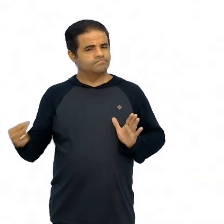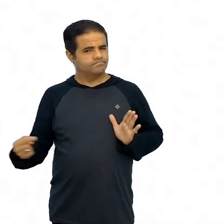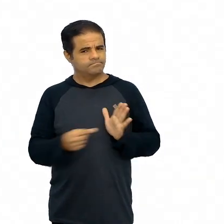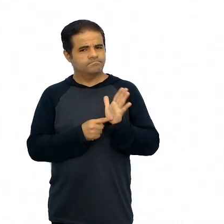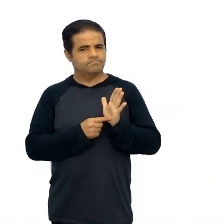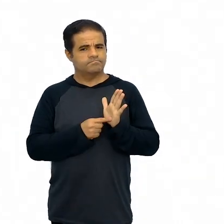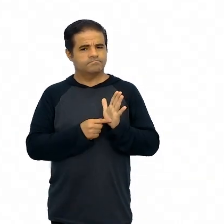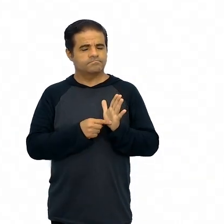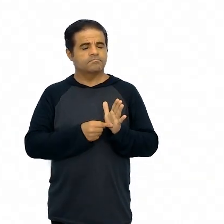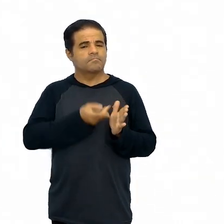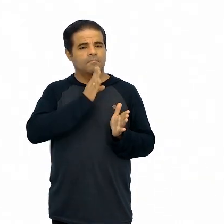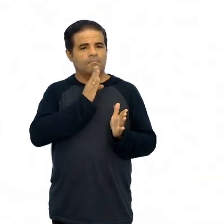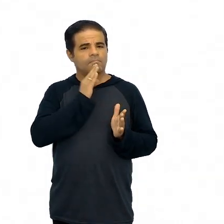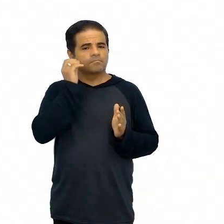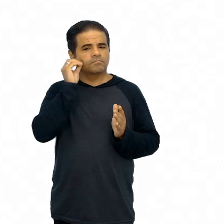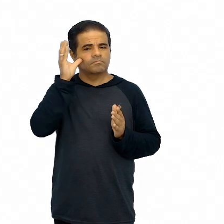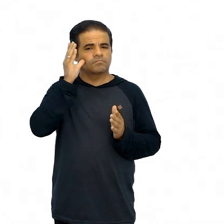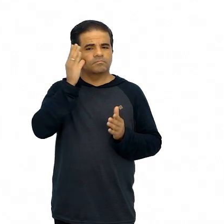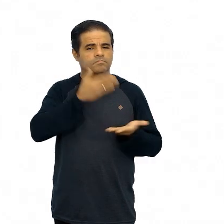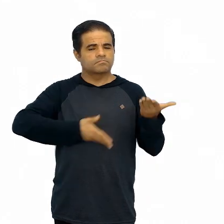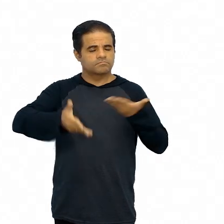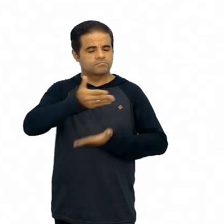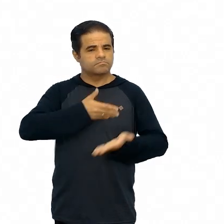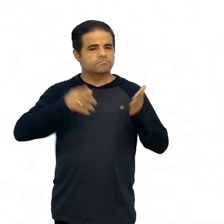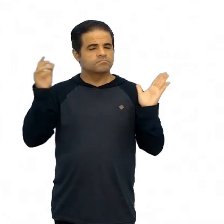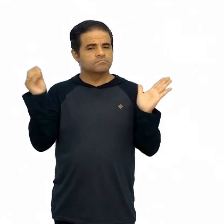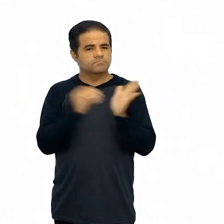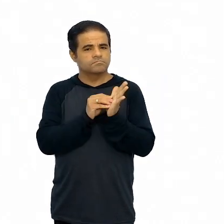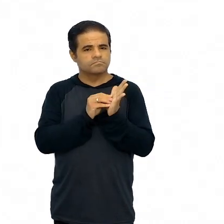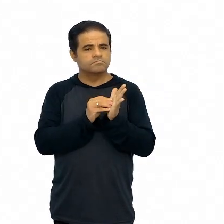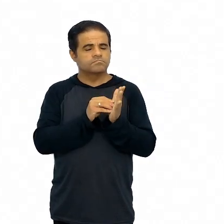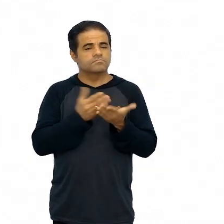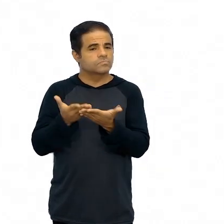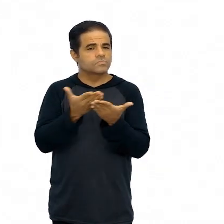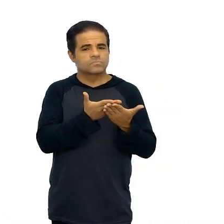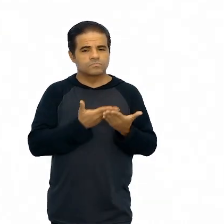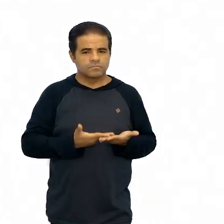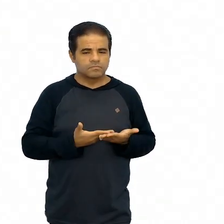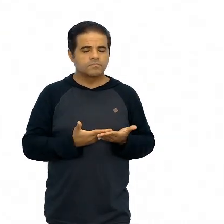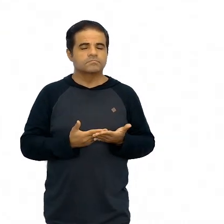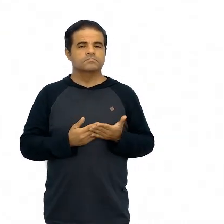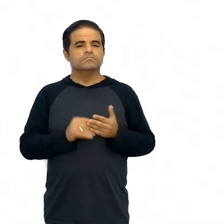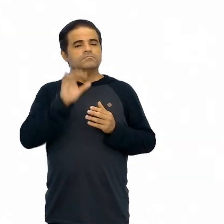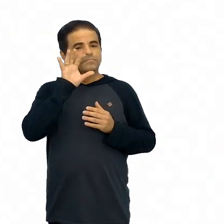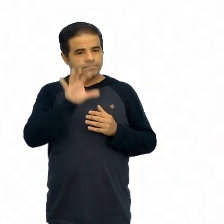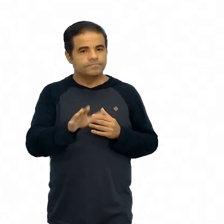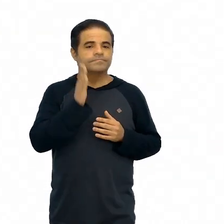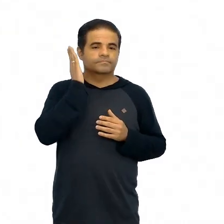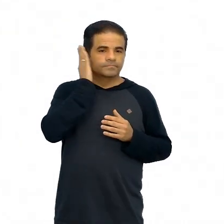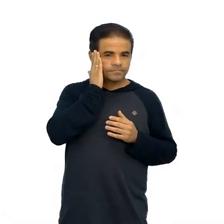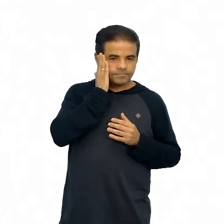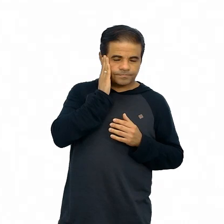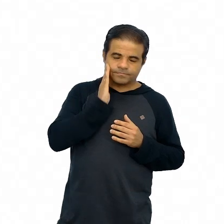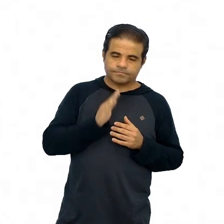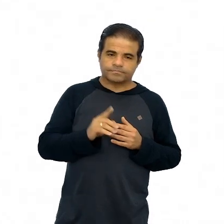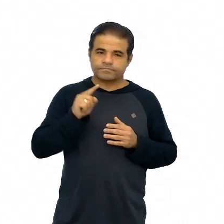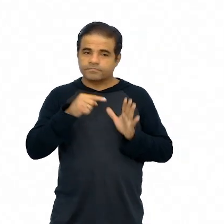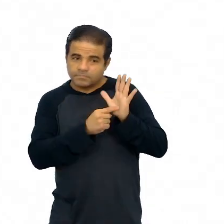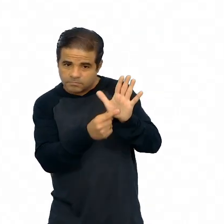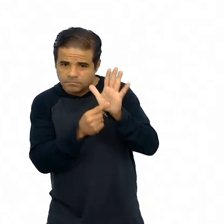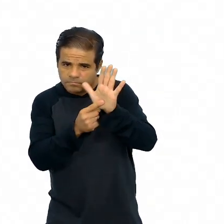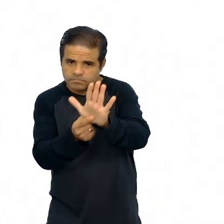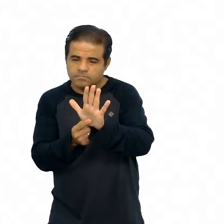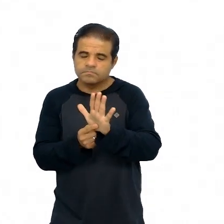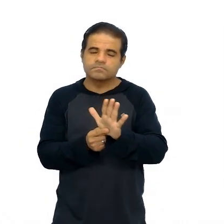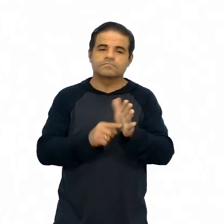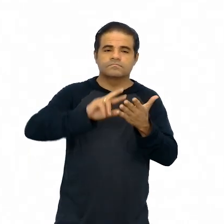vermelho. Conhecimento do conteúdo e dos estudantes, que é saber apontar